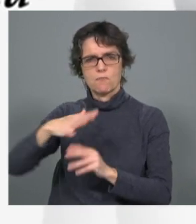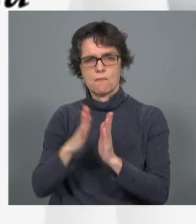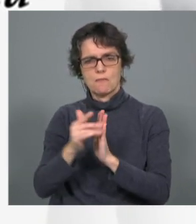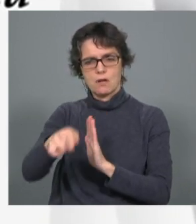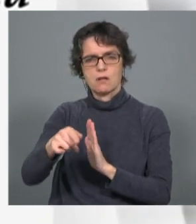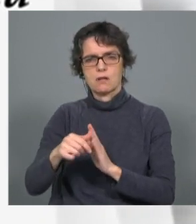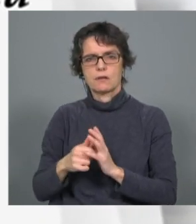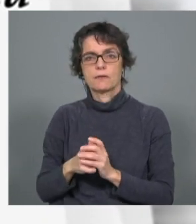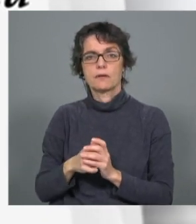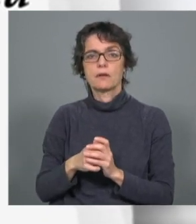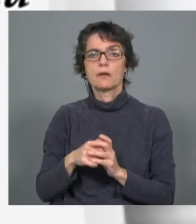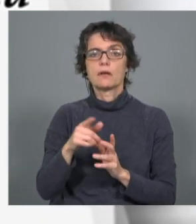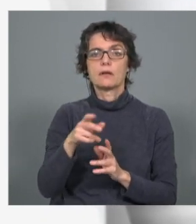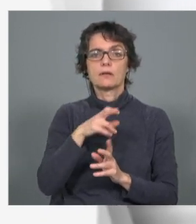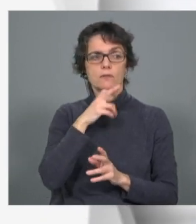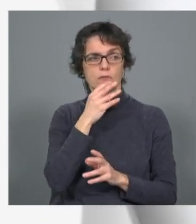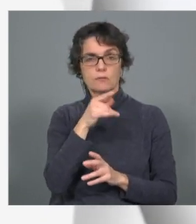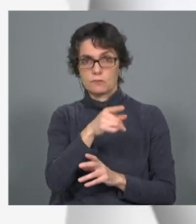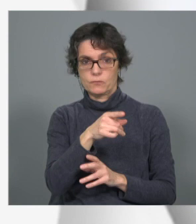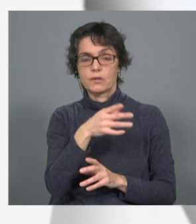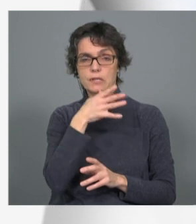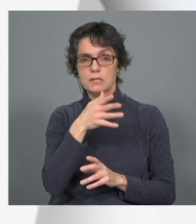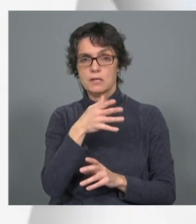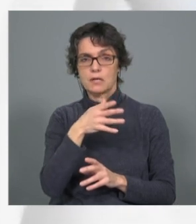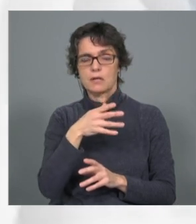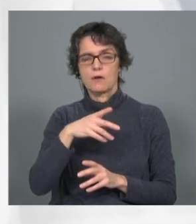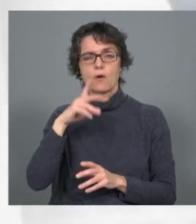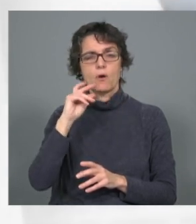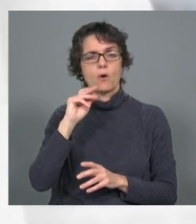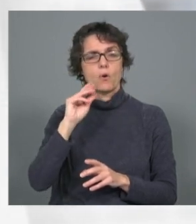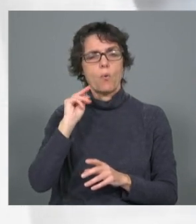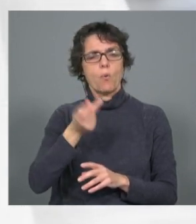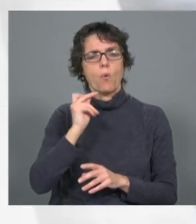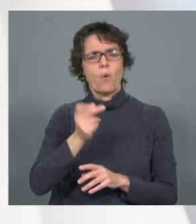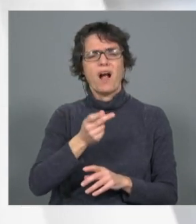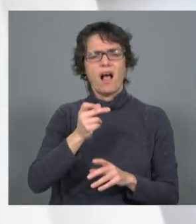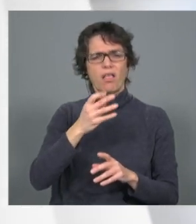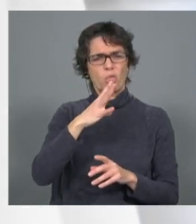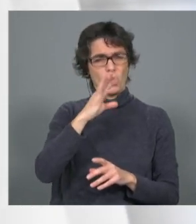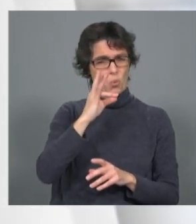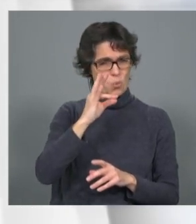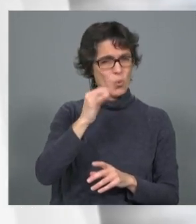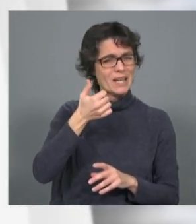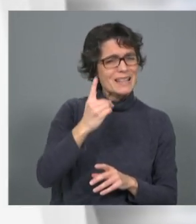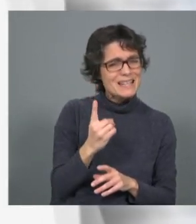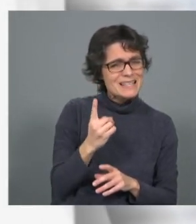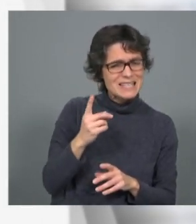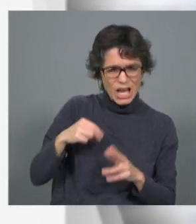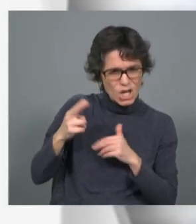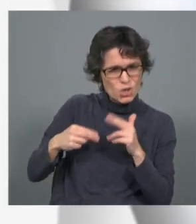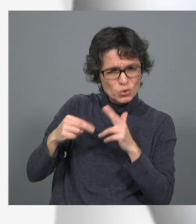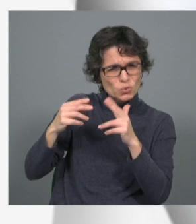judeus: Foram precisos 46 anos para construir este templo e tu vais levantá-lo em 3